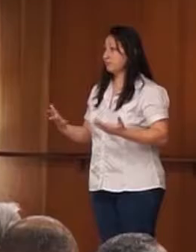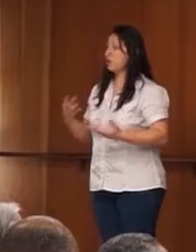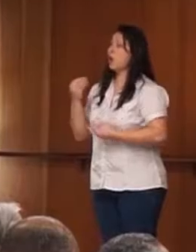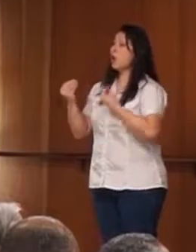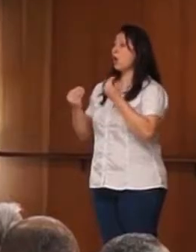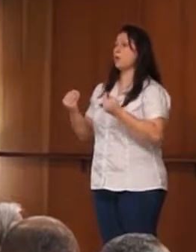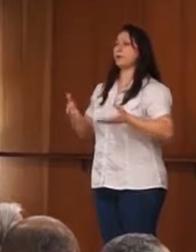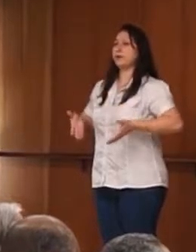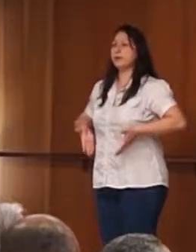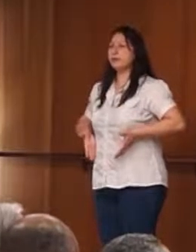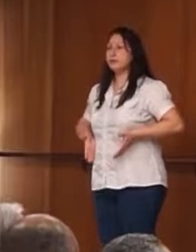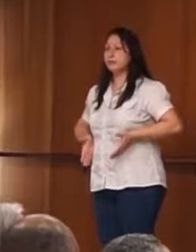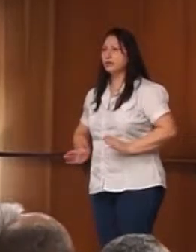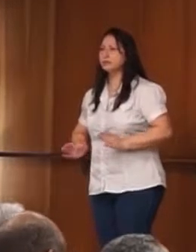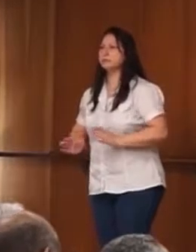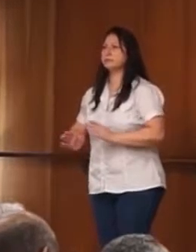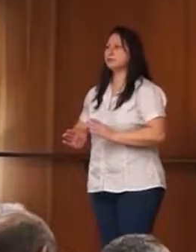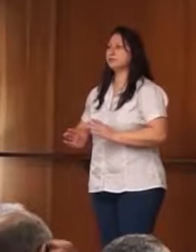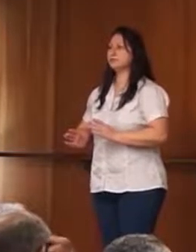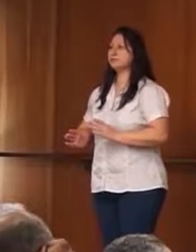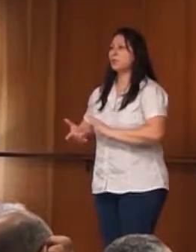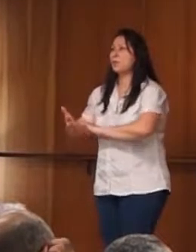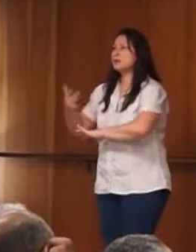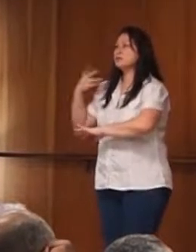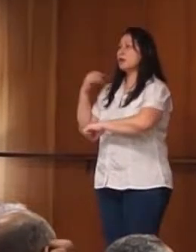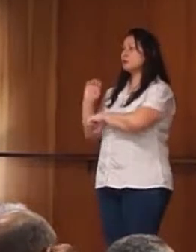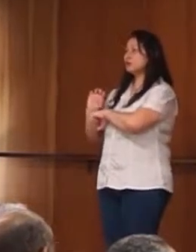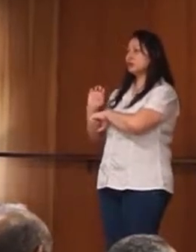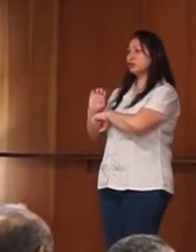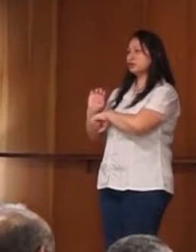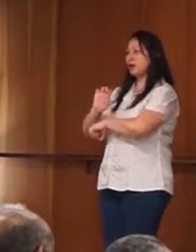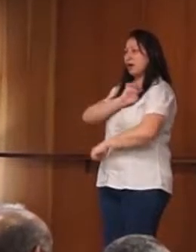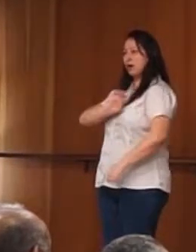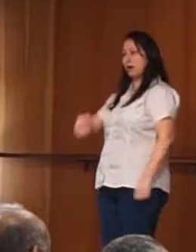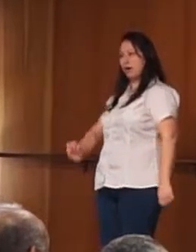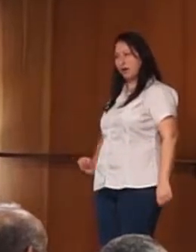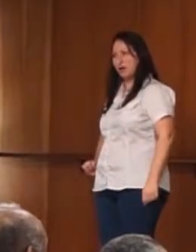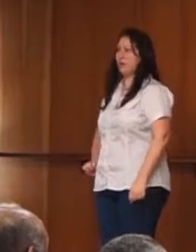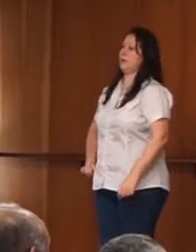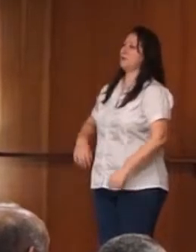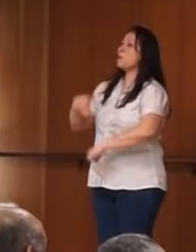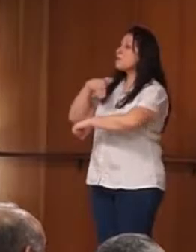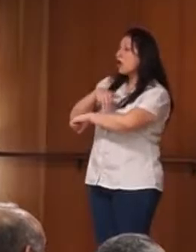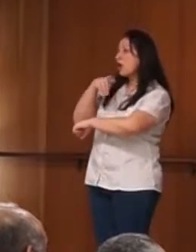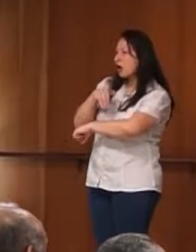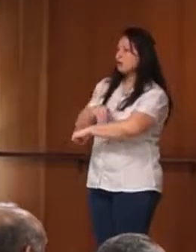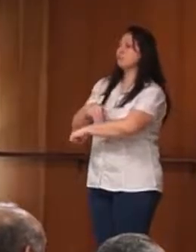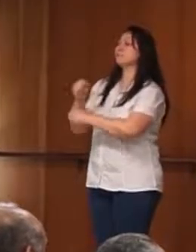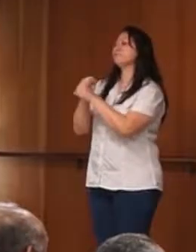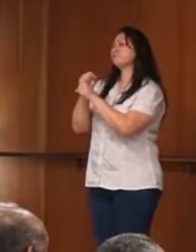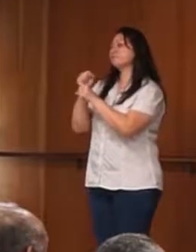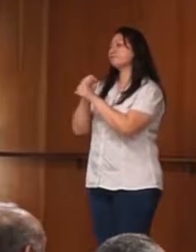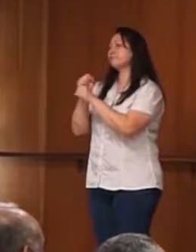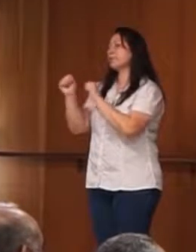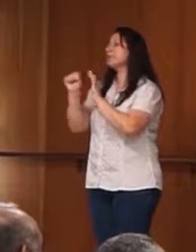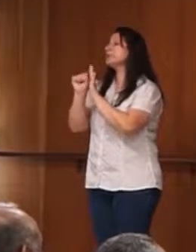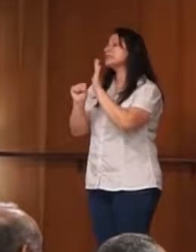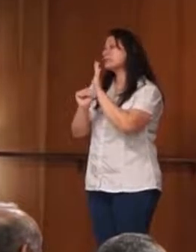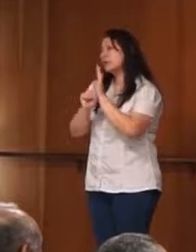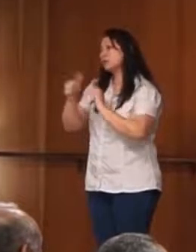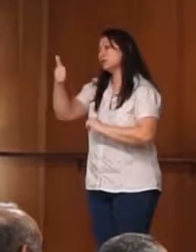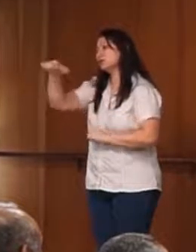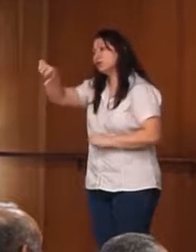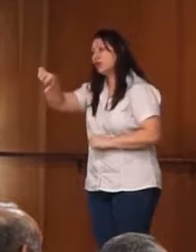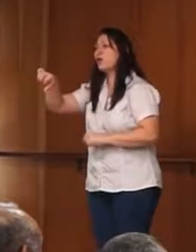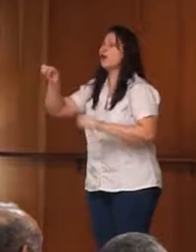nascimento, como Estado, né, moderno, no século XIX, quando o Brasil inovou, né, na América Latina, se